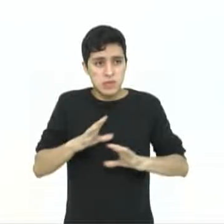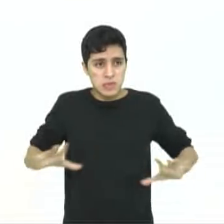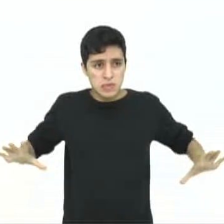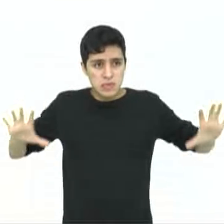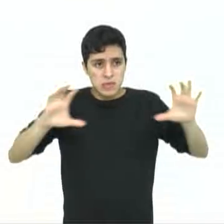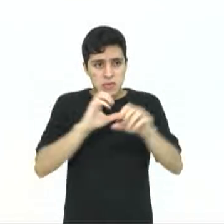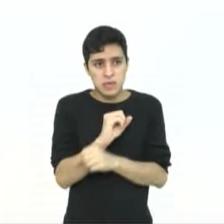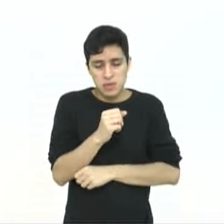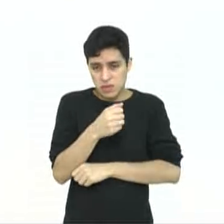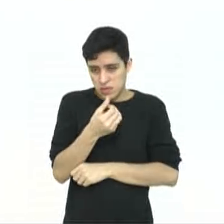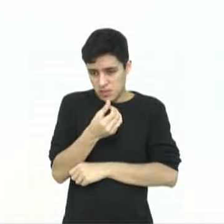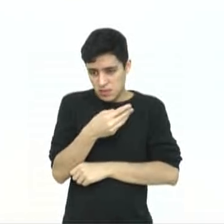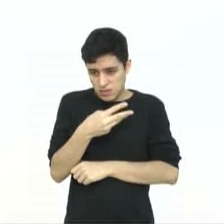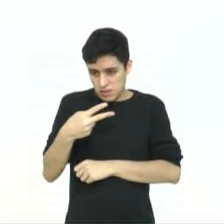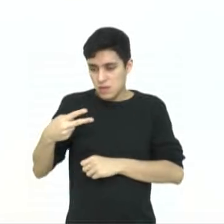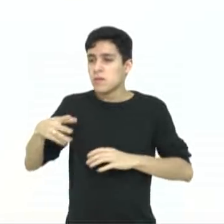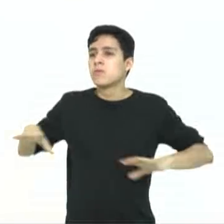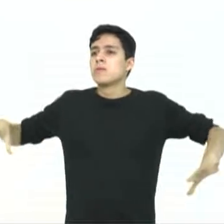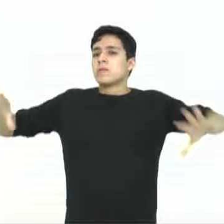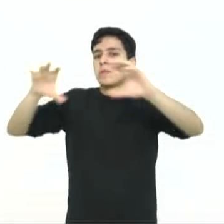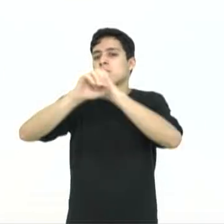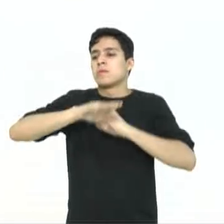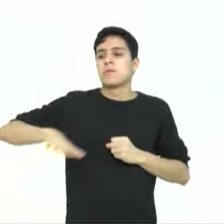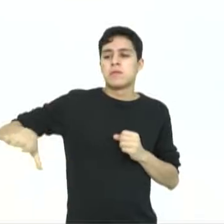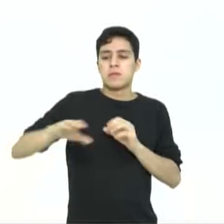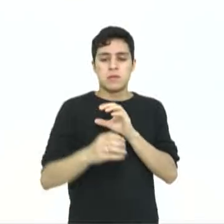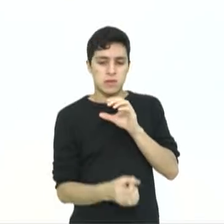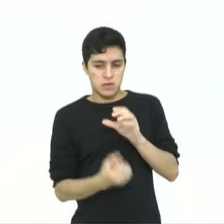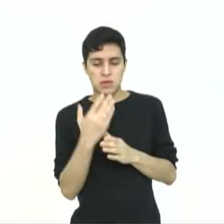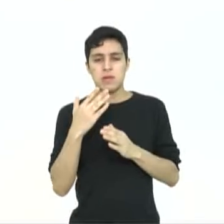Maomé? Daqui a pouquinho nós voltamos, corrigimos juntos.